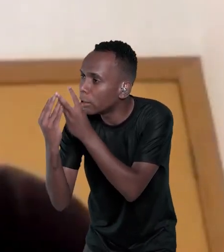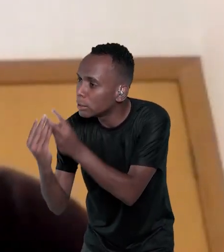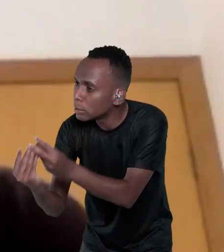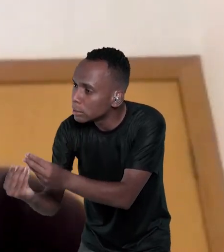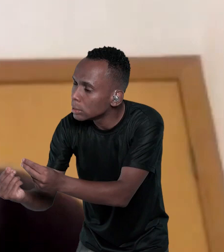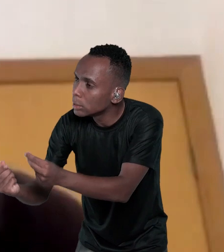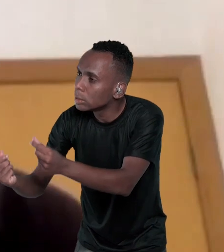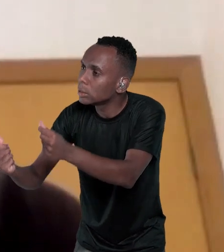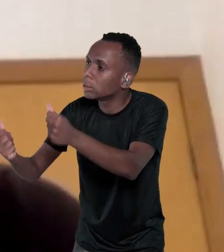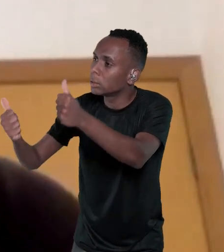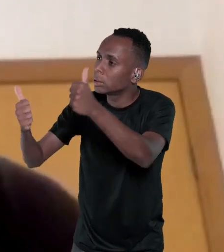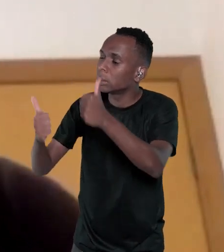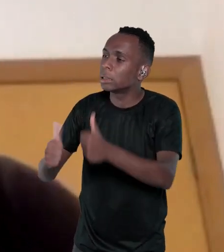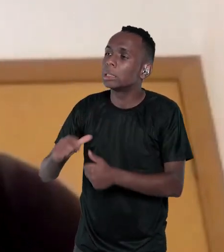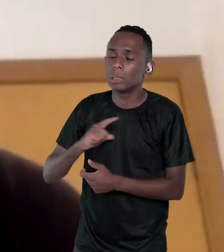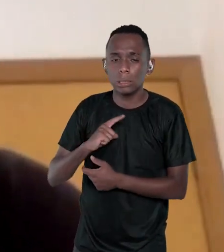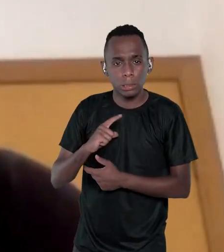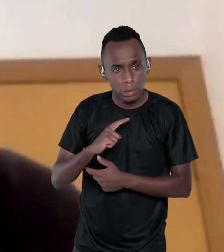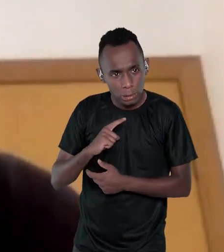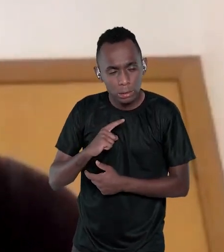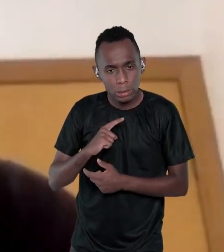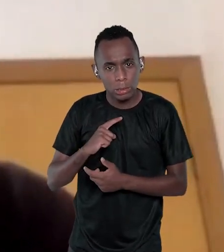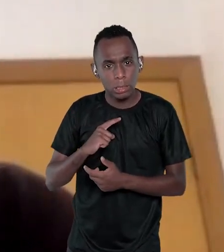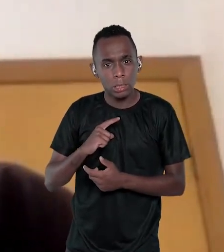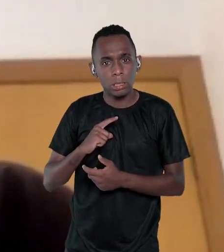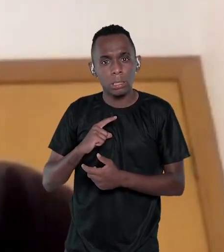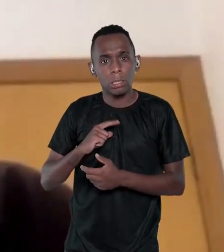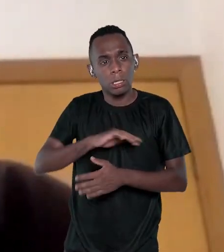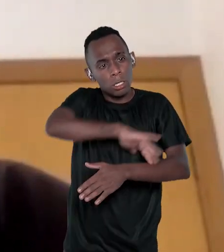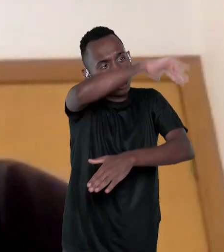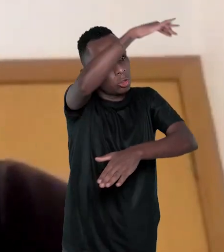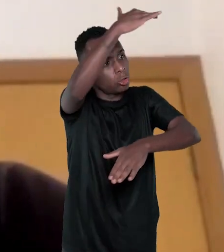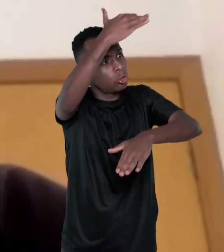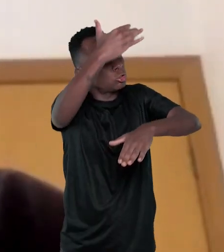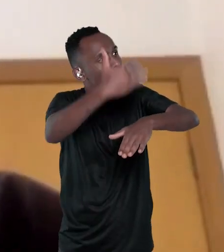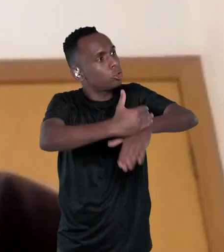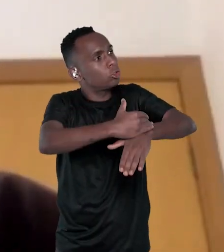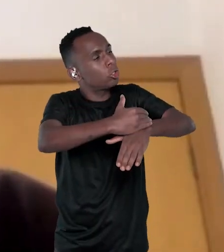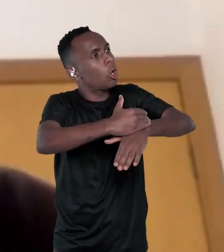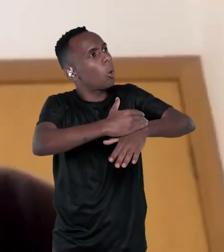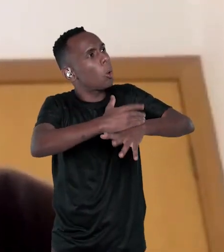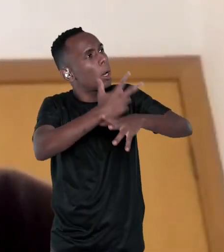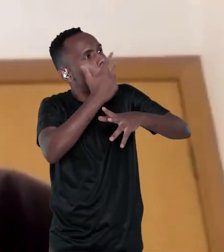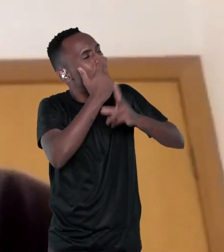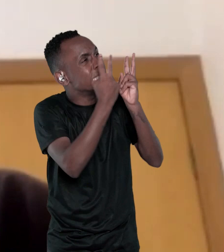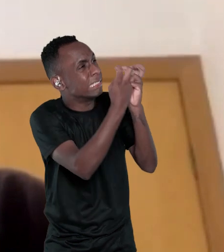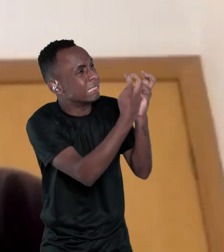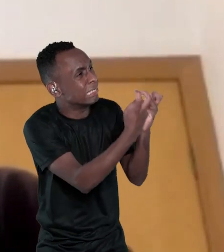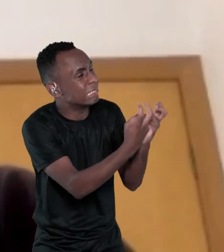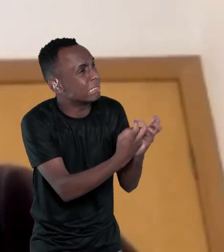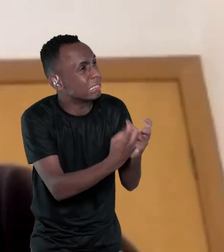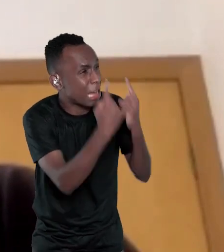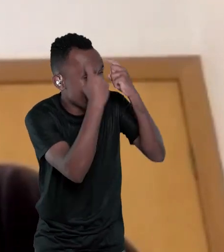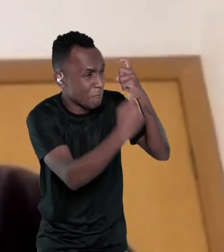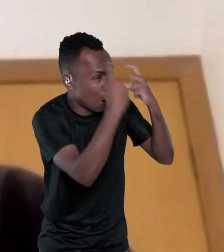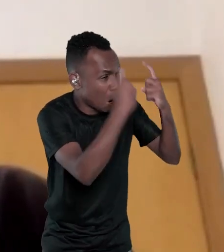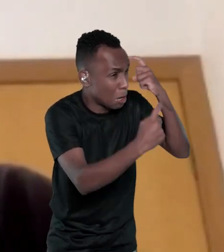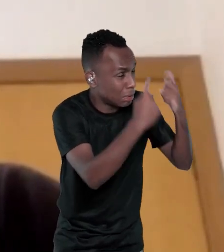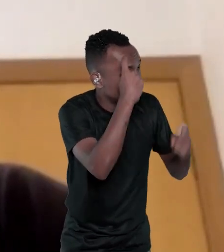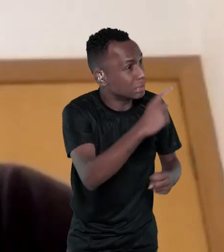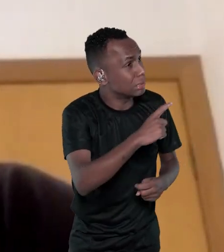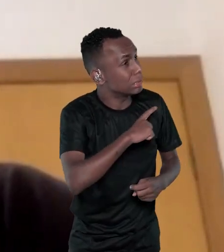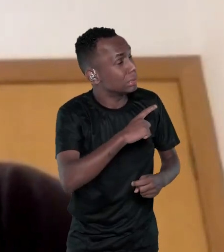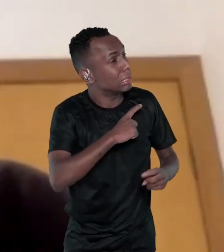buzinas, das minas soterradas sob seus pés. A Serra do Curral,